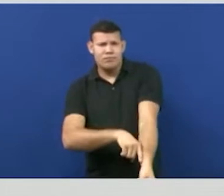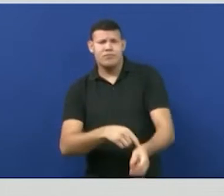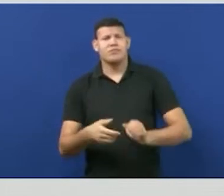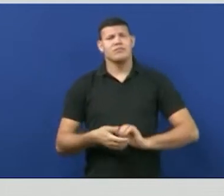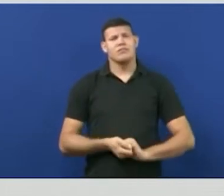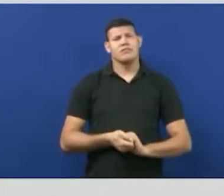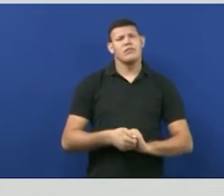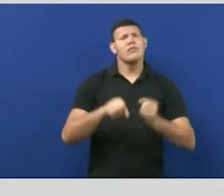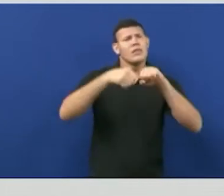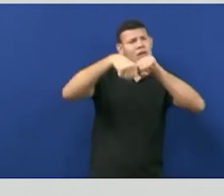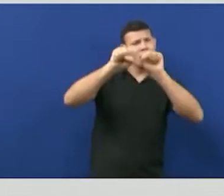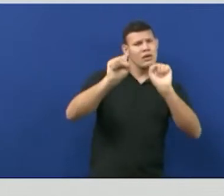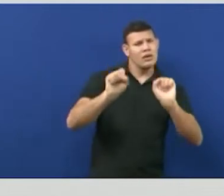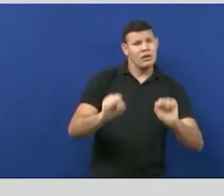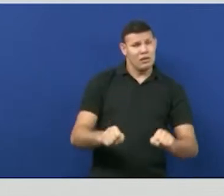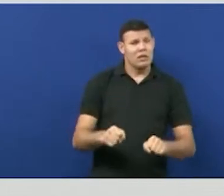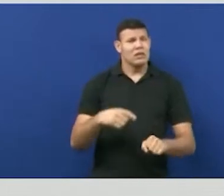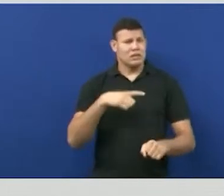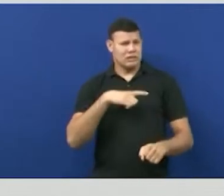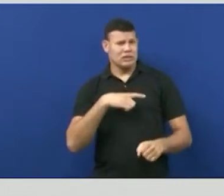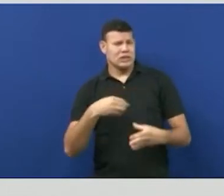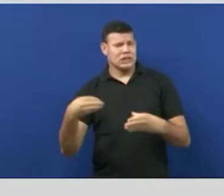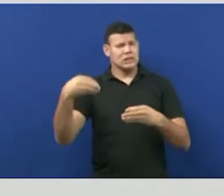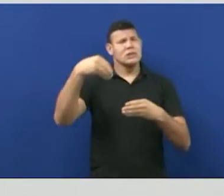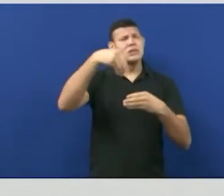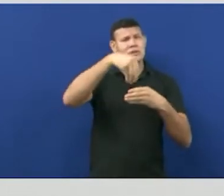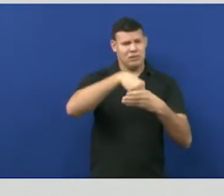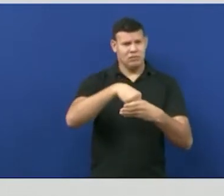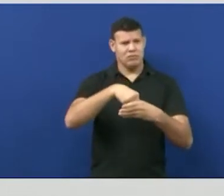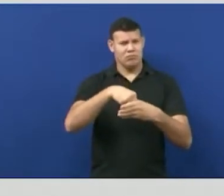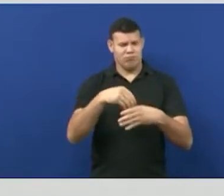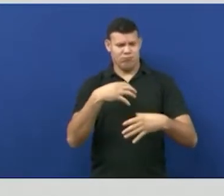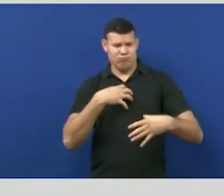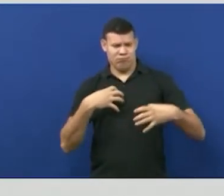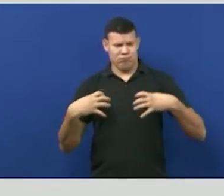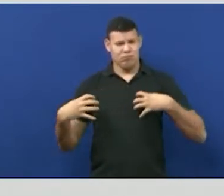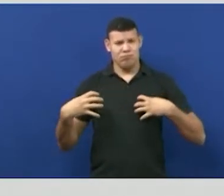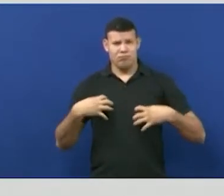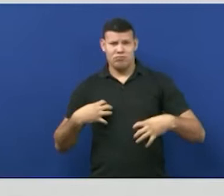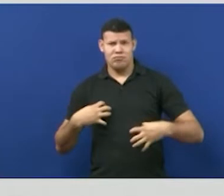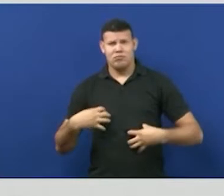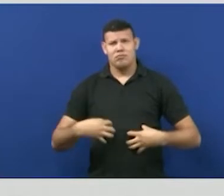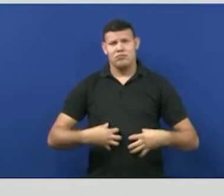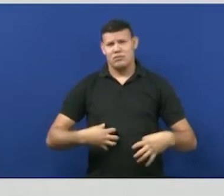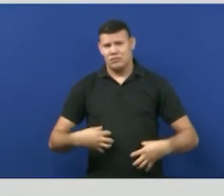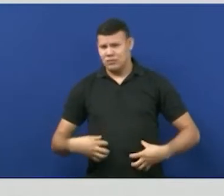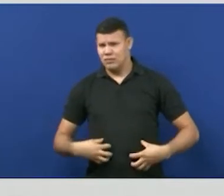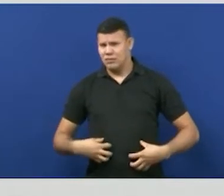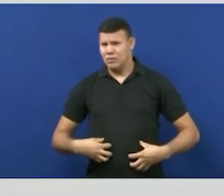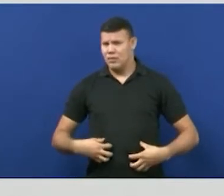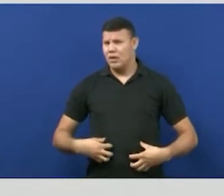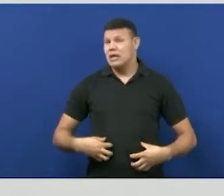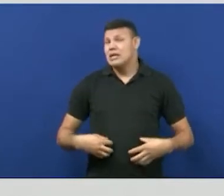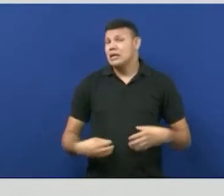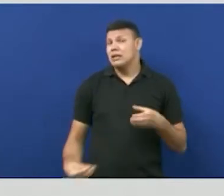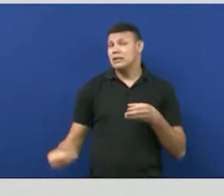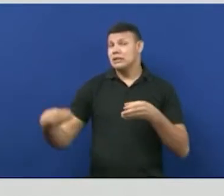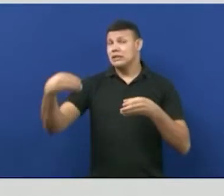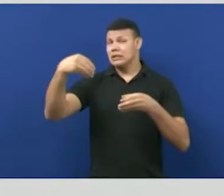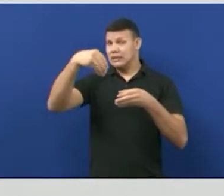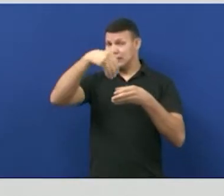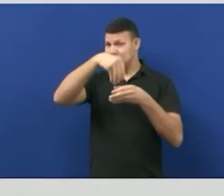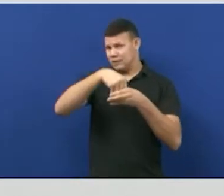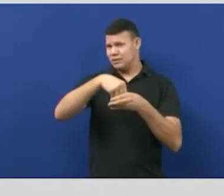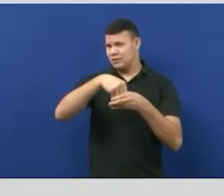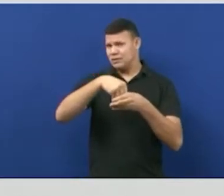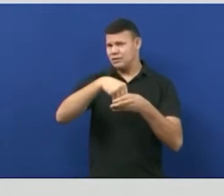Esses sistemas eles são formados por conjuntos de órgãos. Os órgãos, por sua vez, são formados